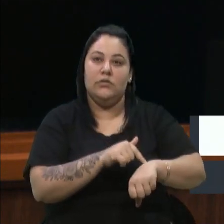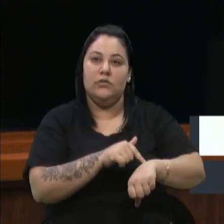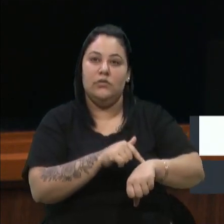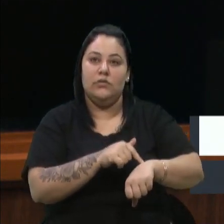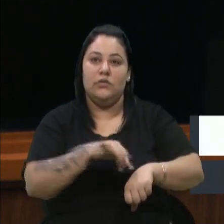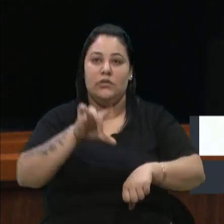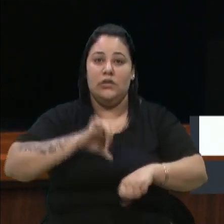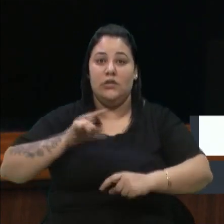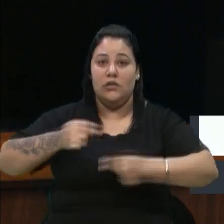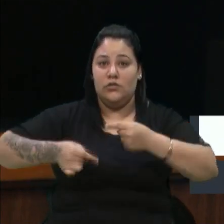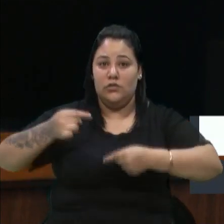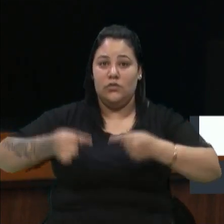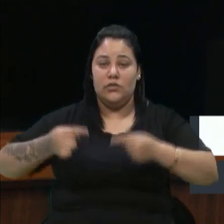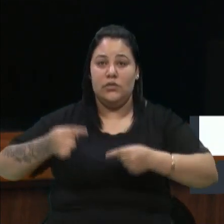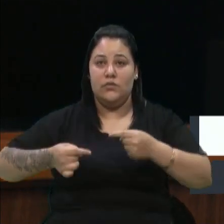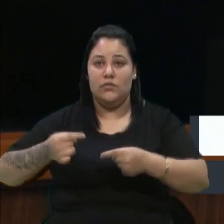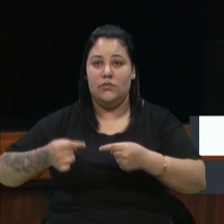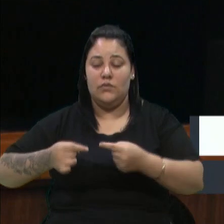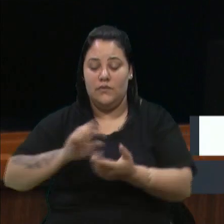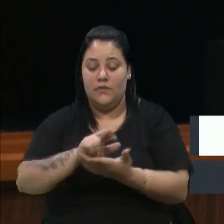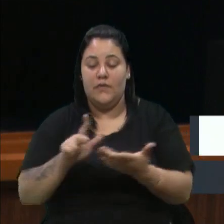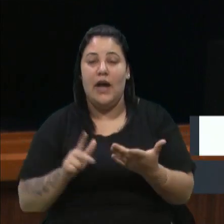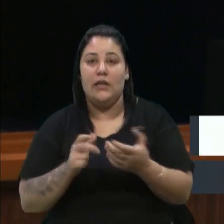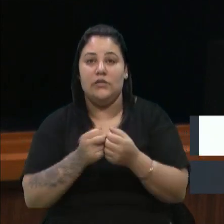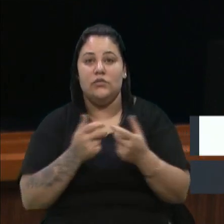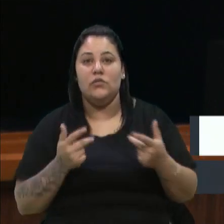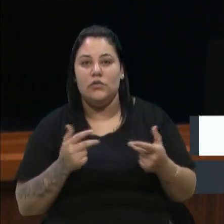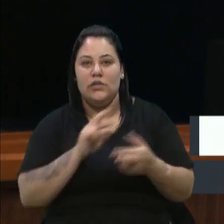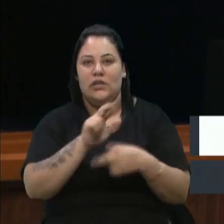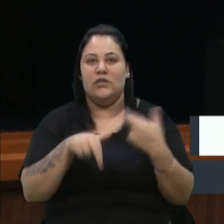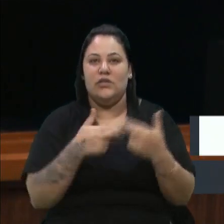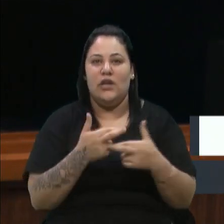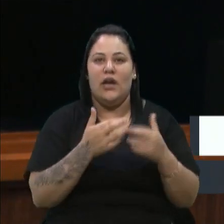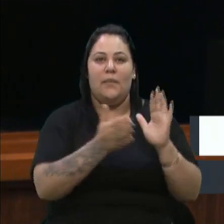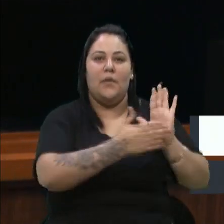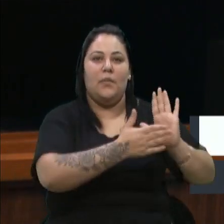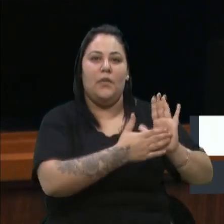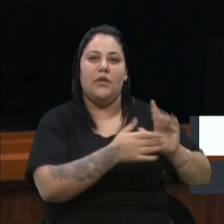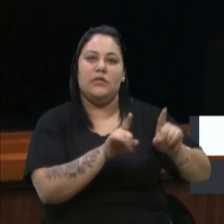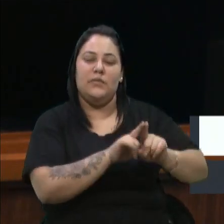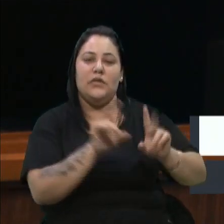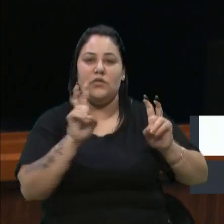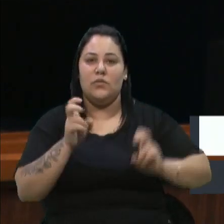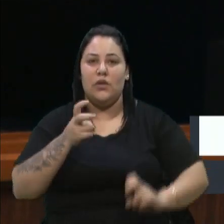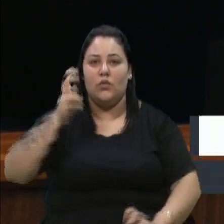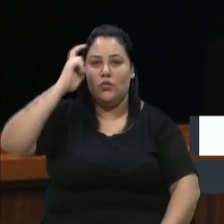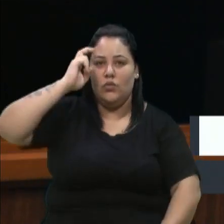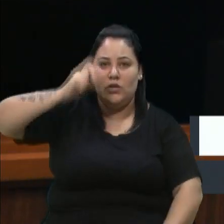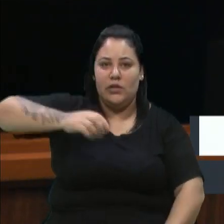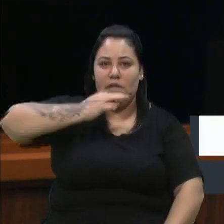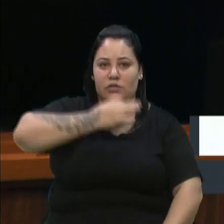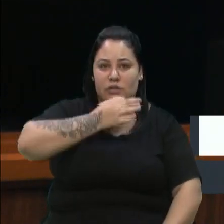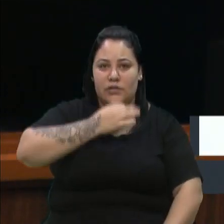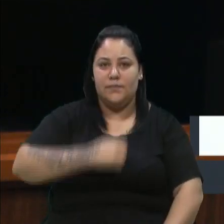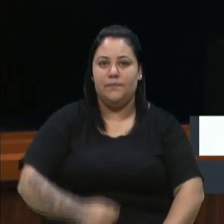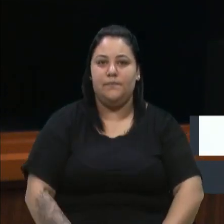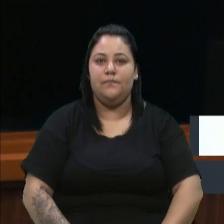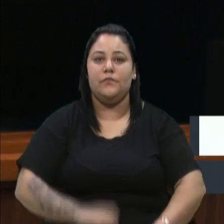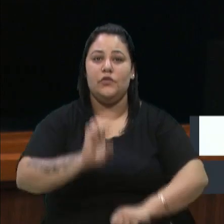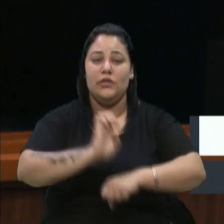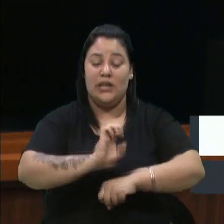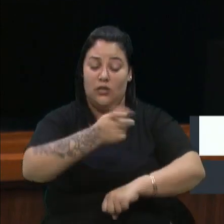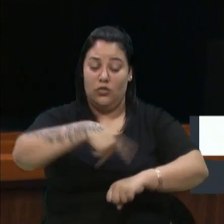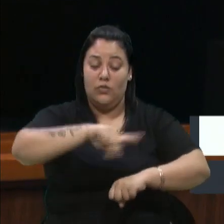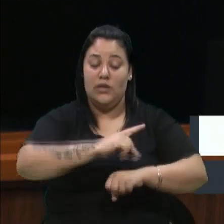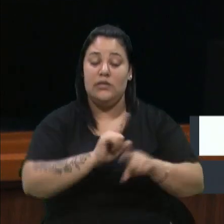se debateu vários eixos, várias propostas sobre a cultura em Caxias, no estado e no